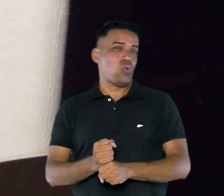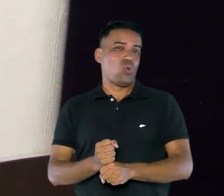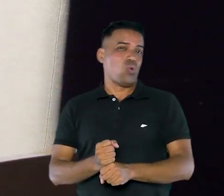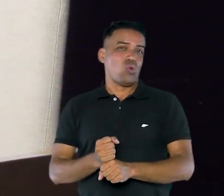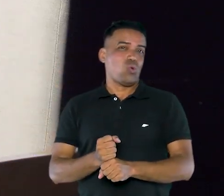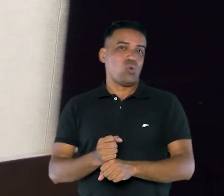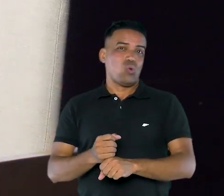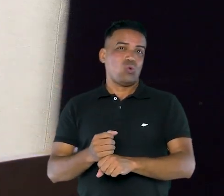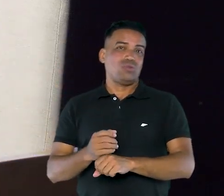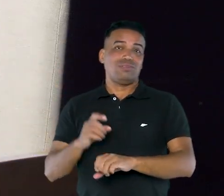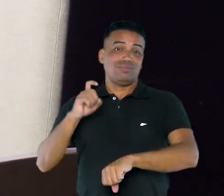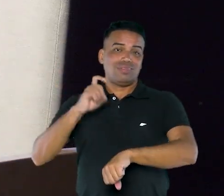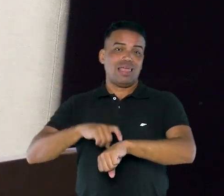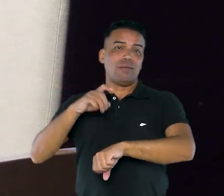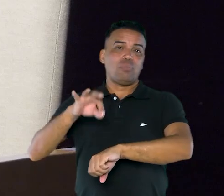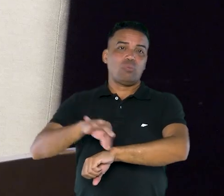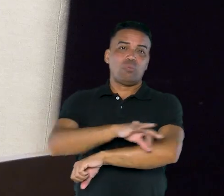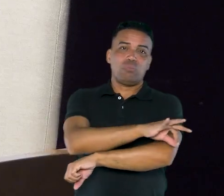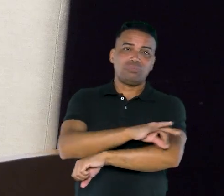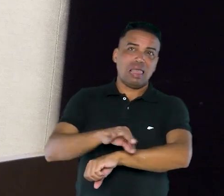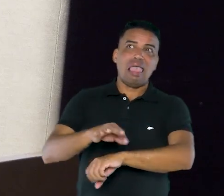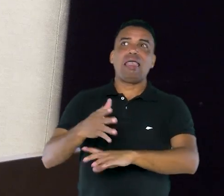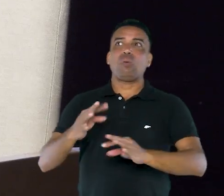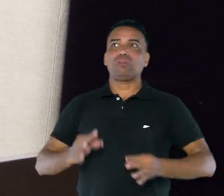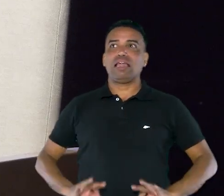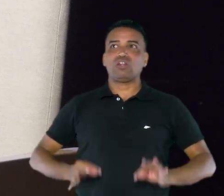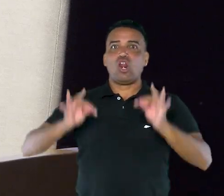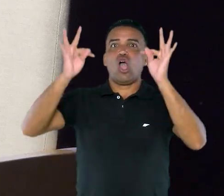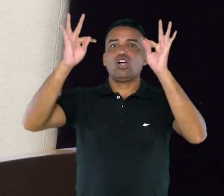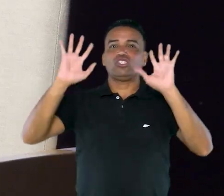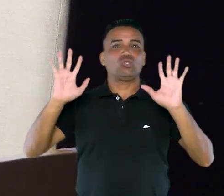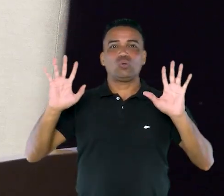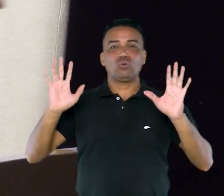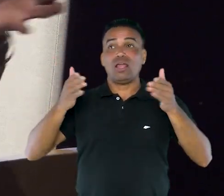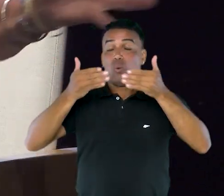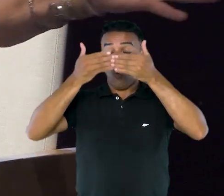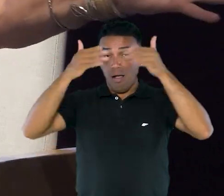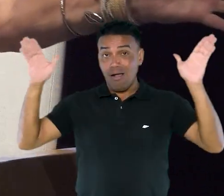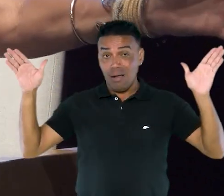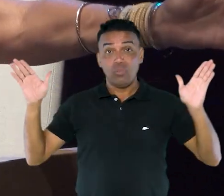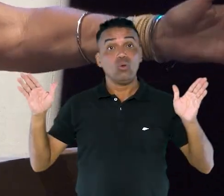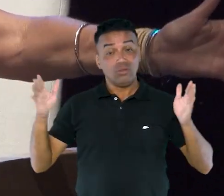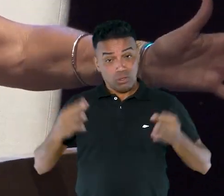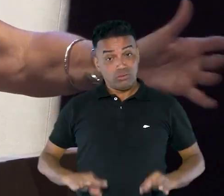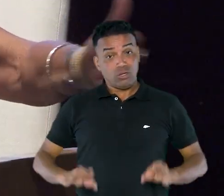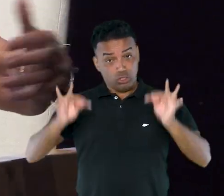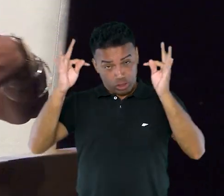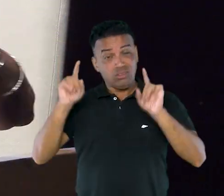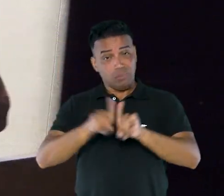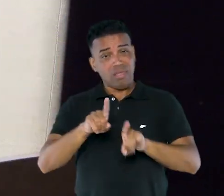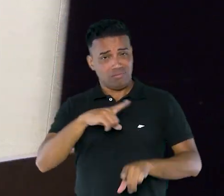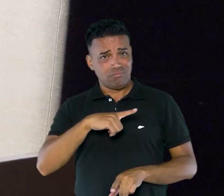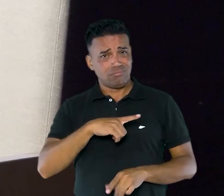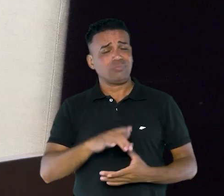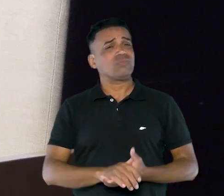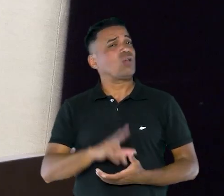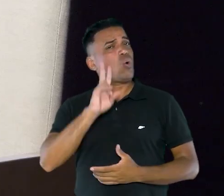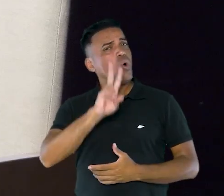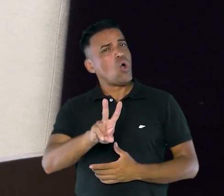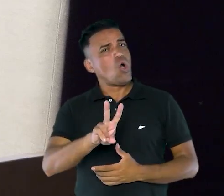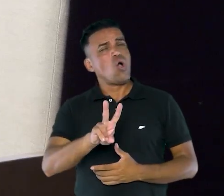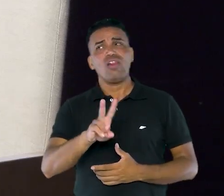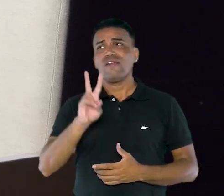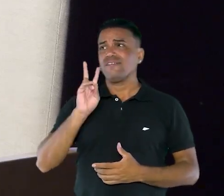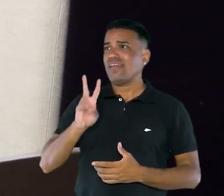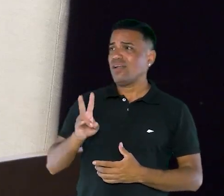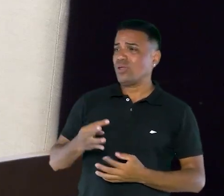tecnológica. Não é tecnológica no sentido amplo da palavra tecnológica, porque senão os caras têm um monte de tecnologias também. Mas a gente olha